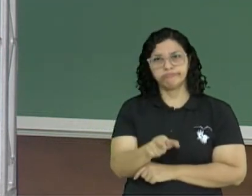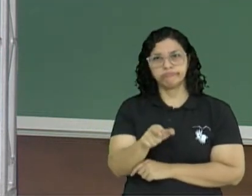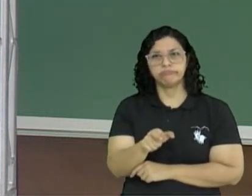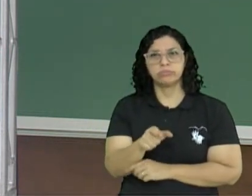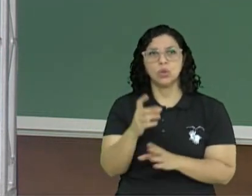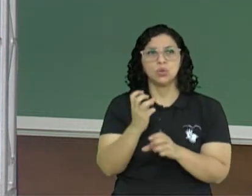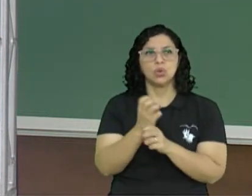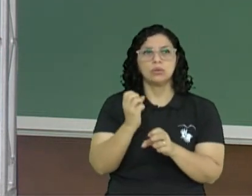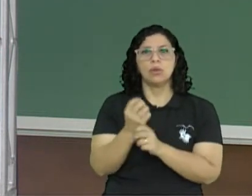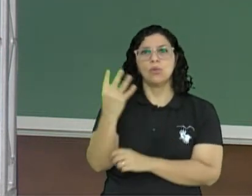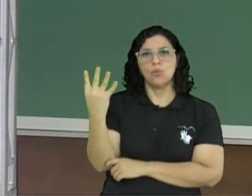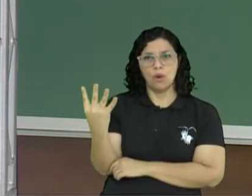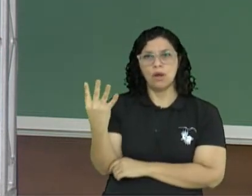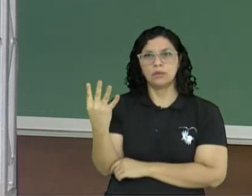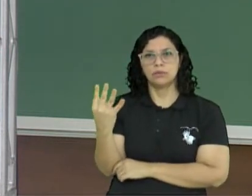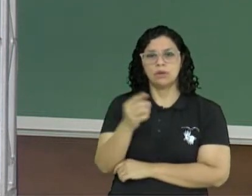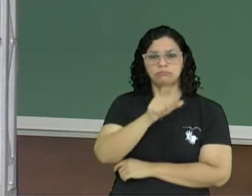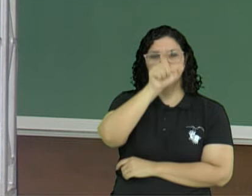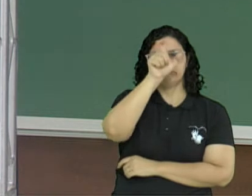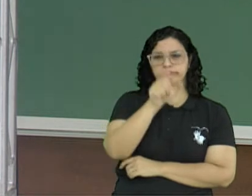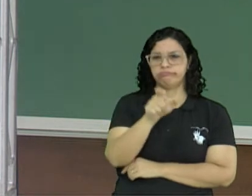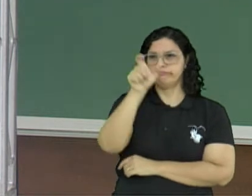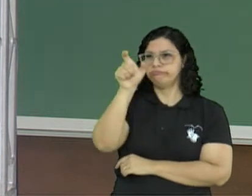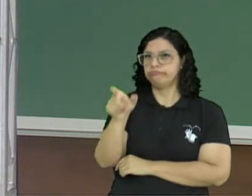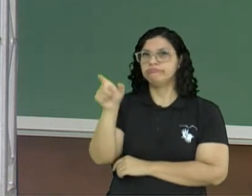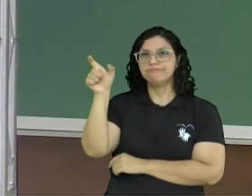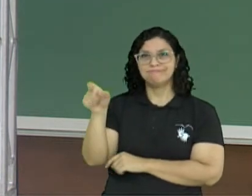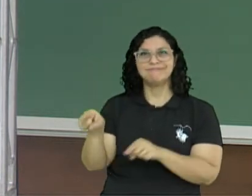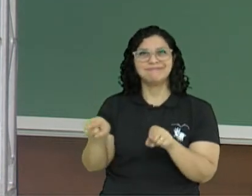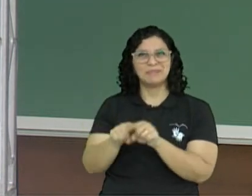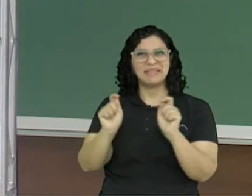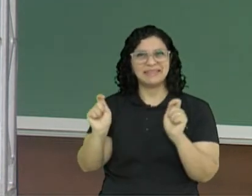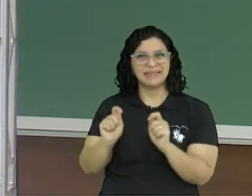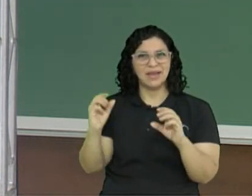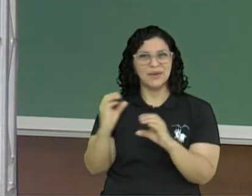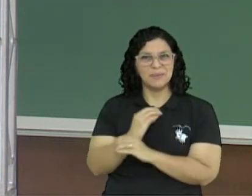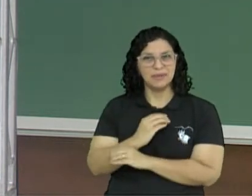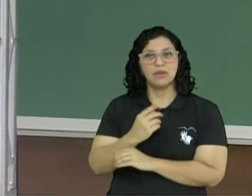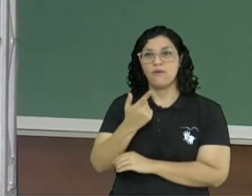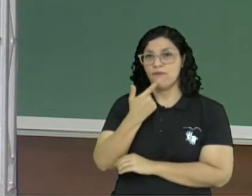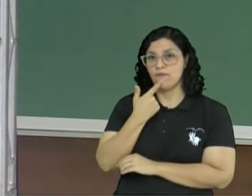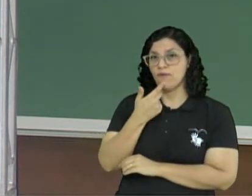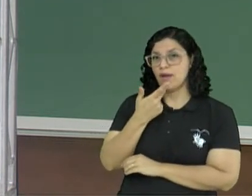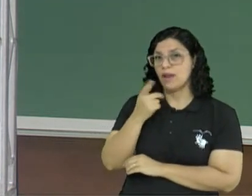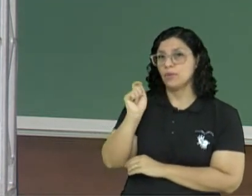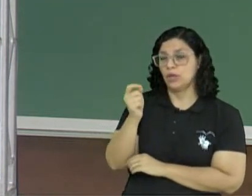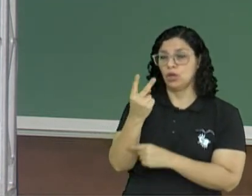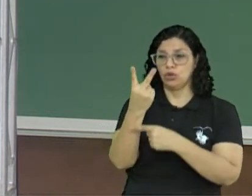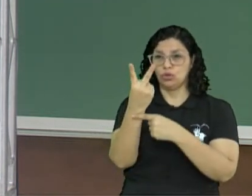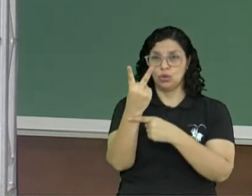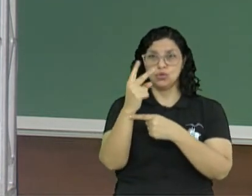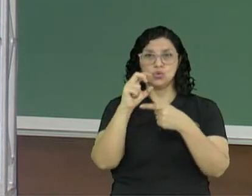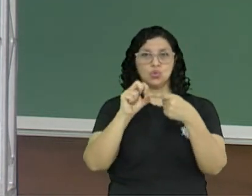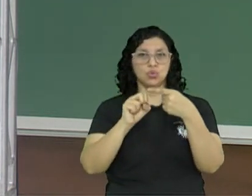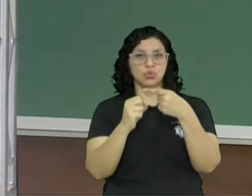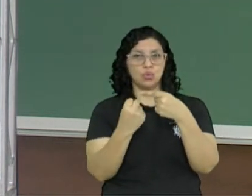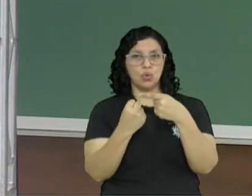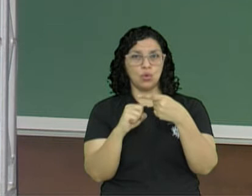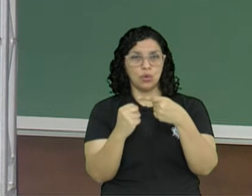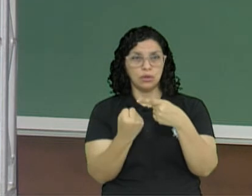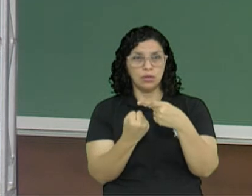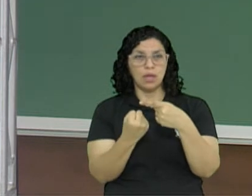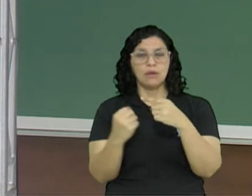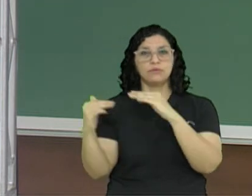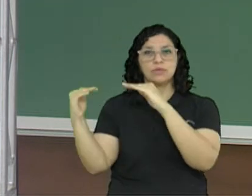meu inteiro dividido em 4 partes. Ah, então eu posso dizer que 2 oitavos